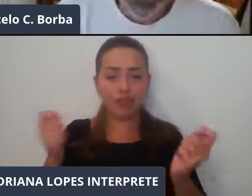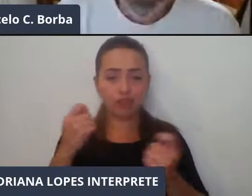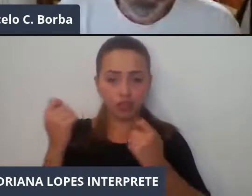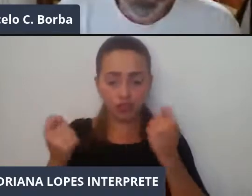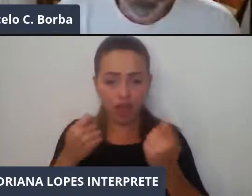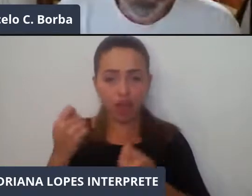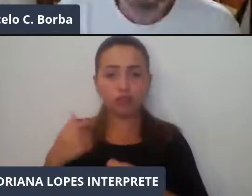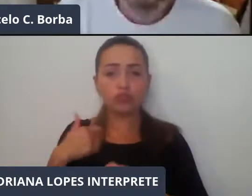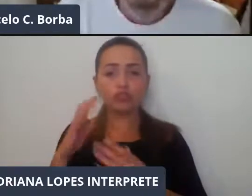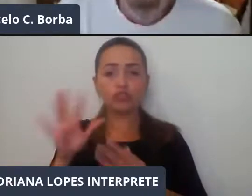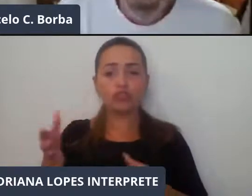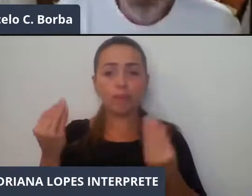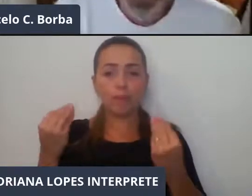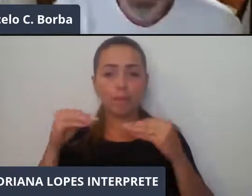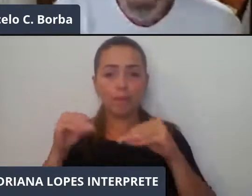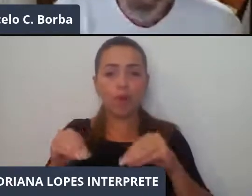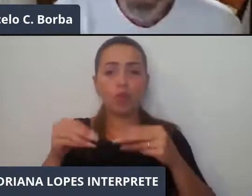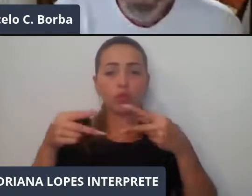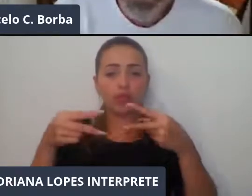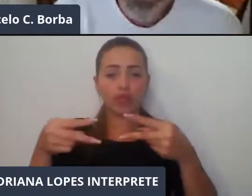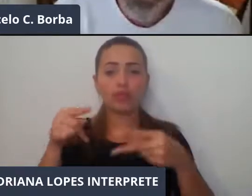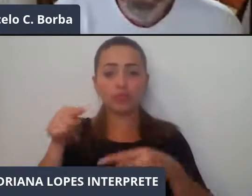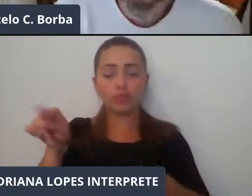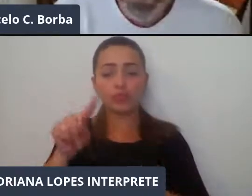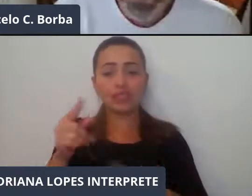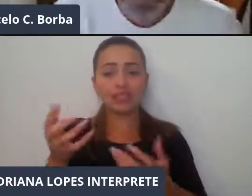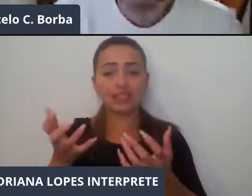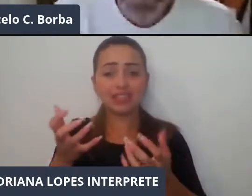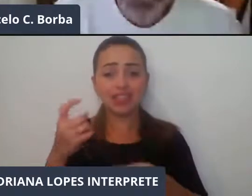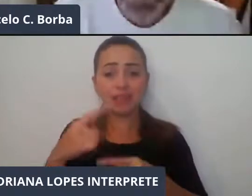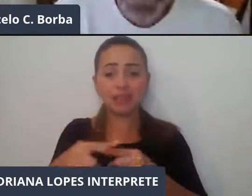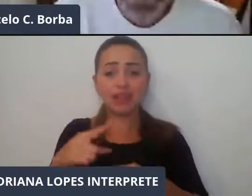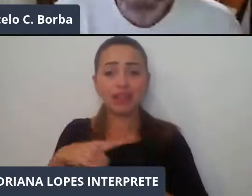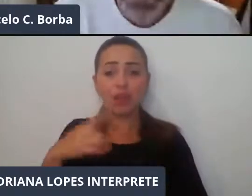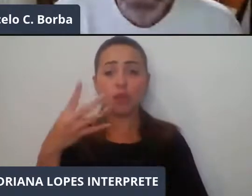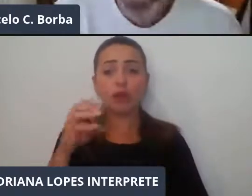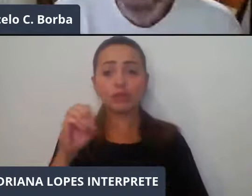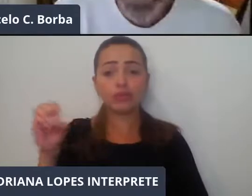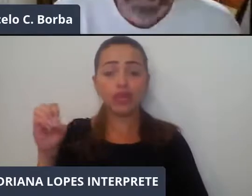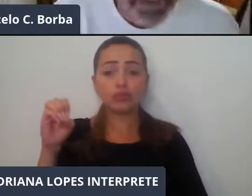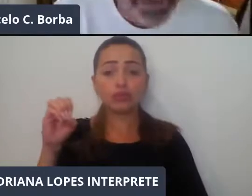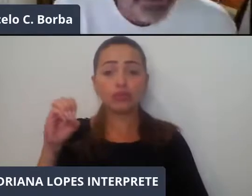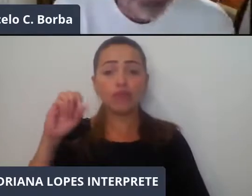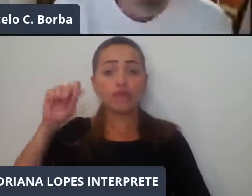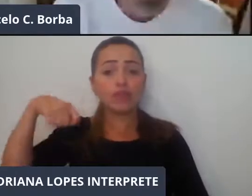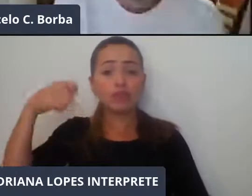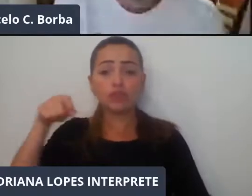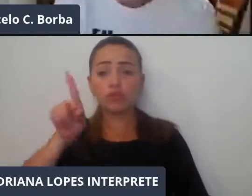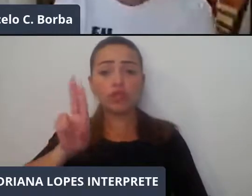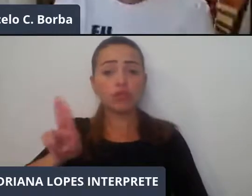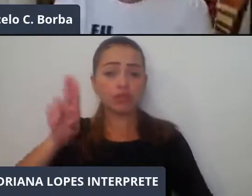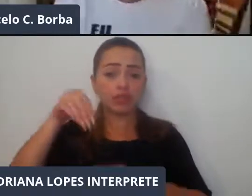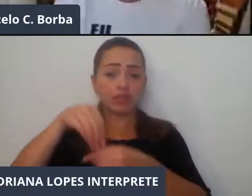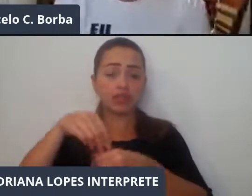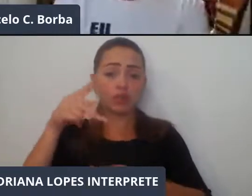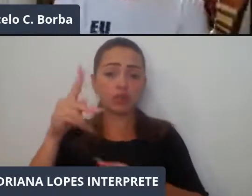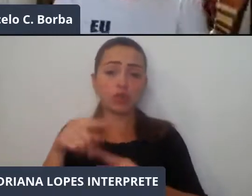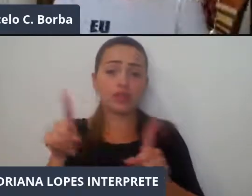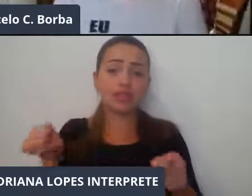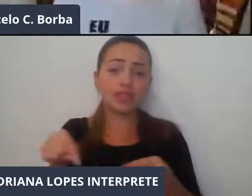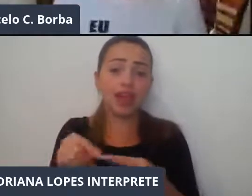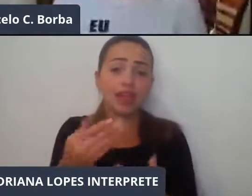entende? Eu já coloco o link aqui para quem quiser, porque tem 400 vídeos que você pode usar na sua sala de aula e participar ou não do 5º festival no ano que